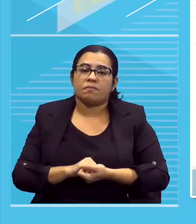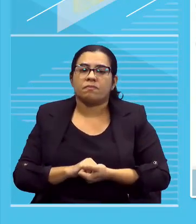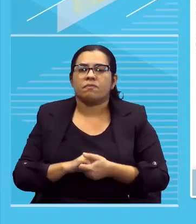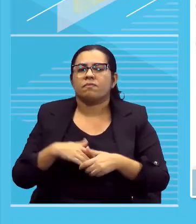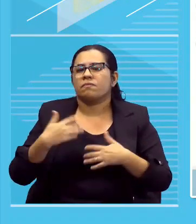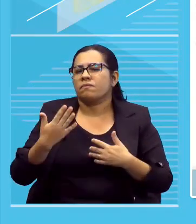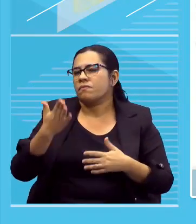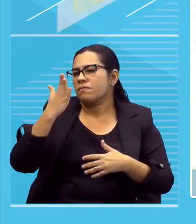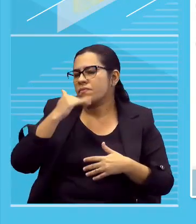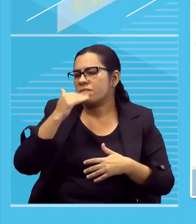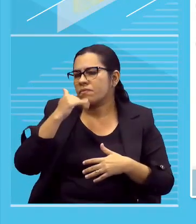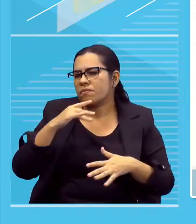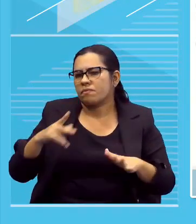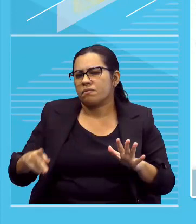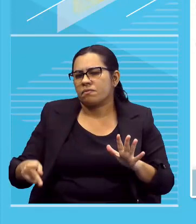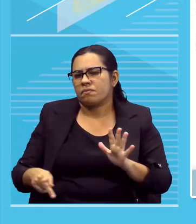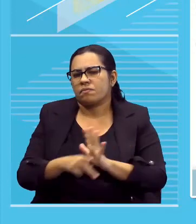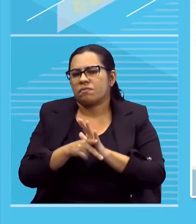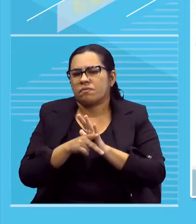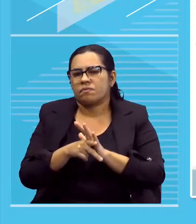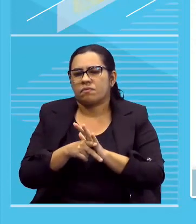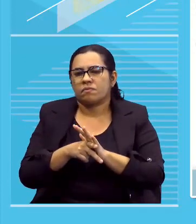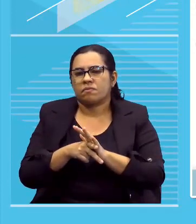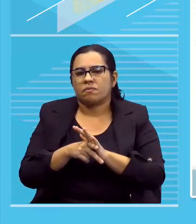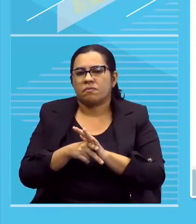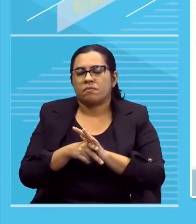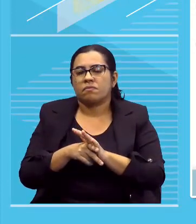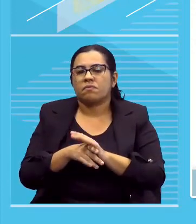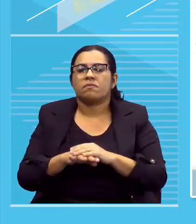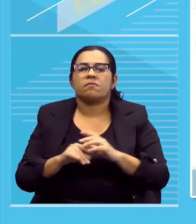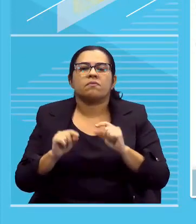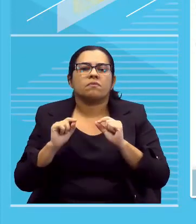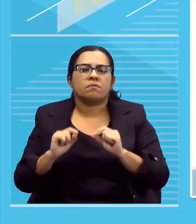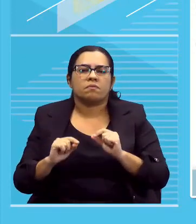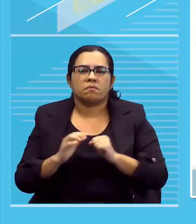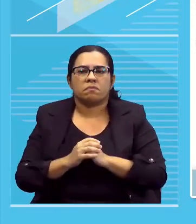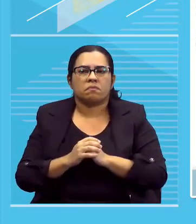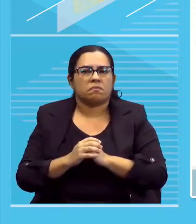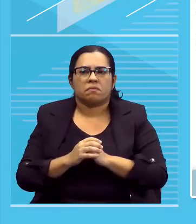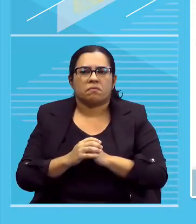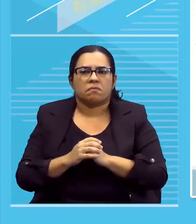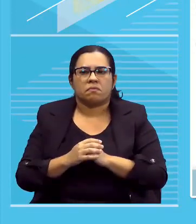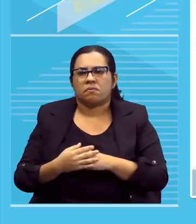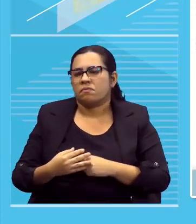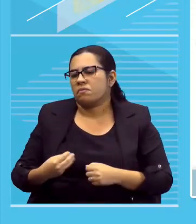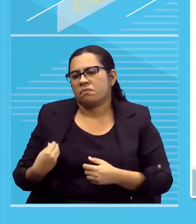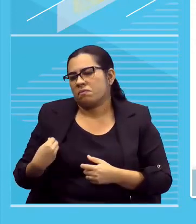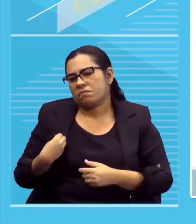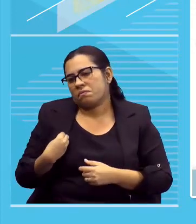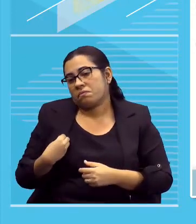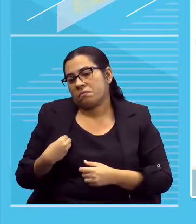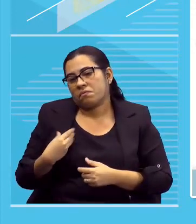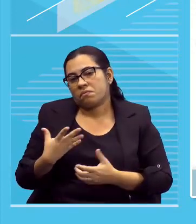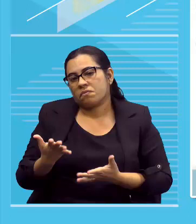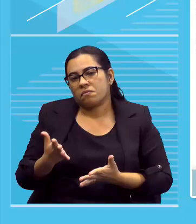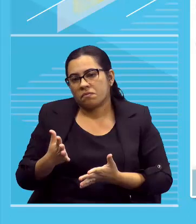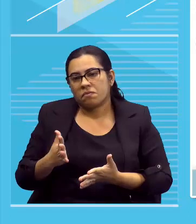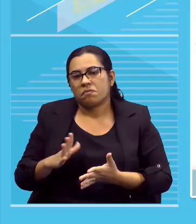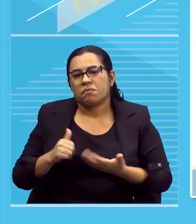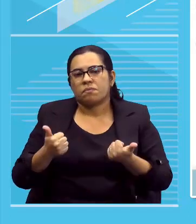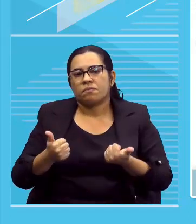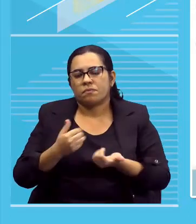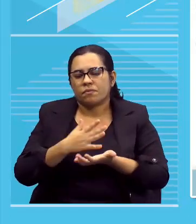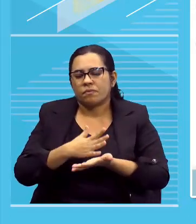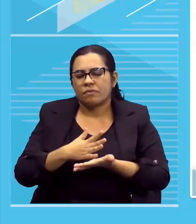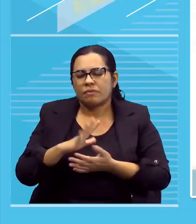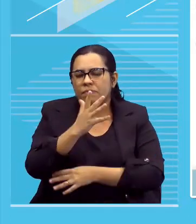os alimentos In Natura Claro ainda existem Mas vem perdendo